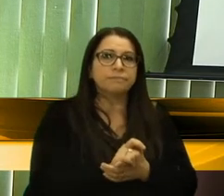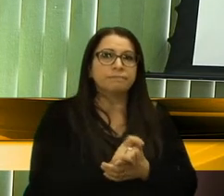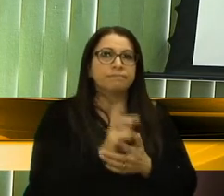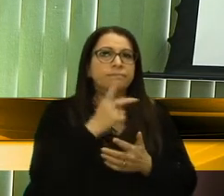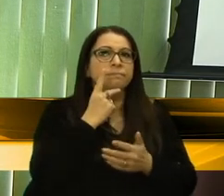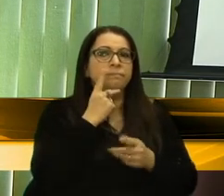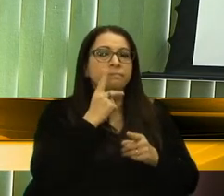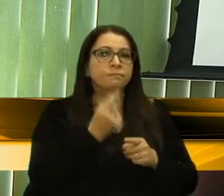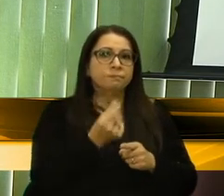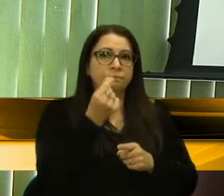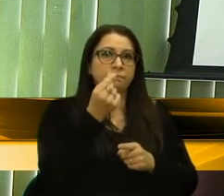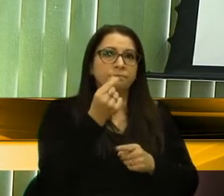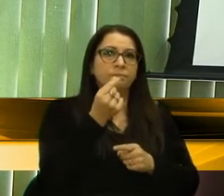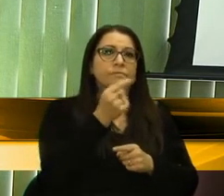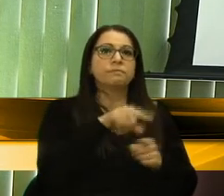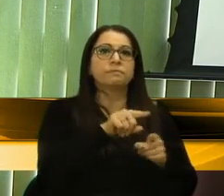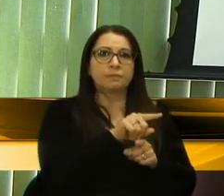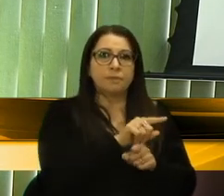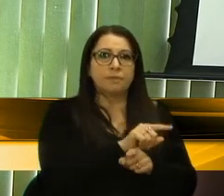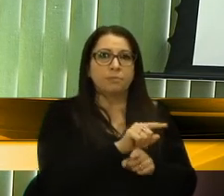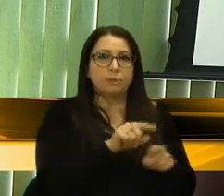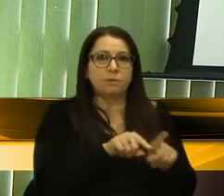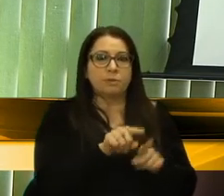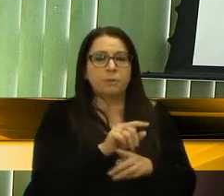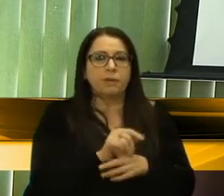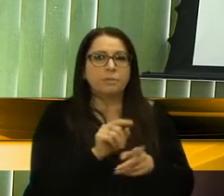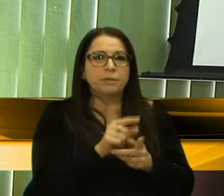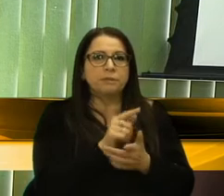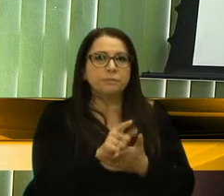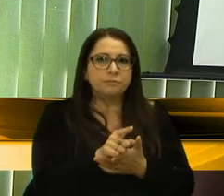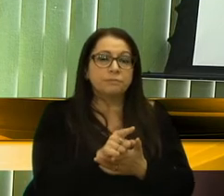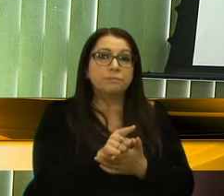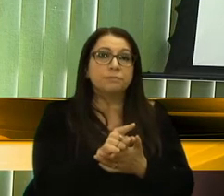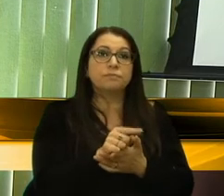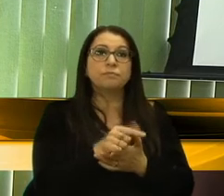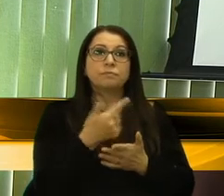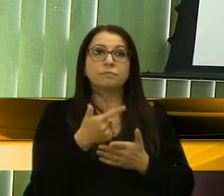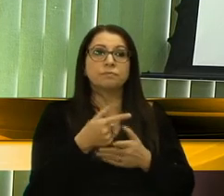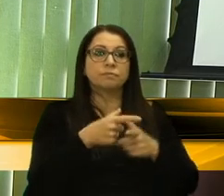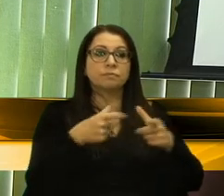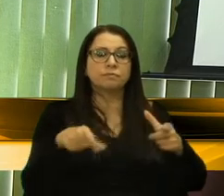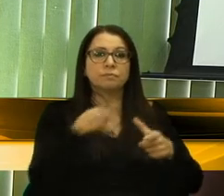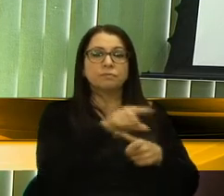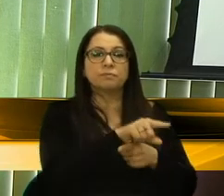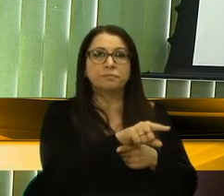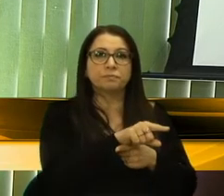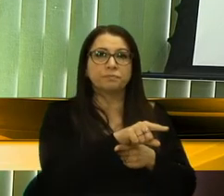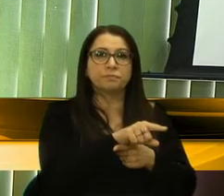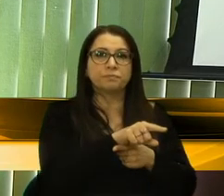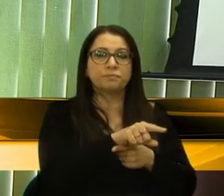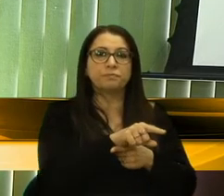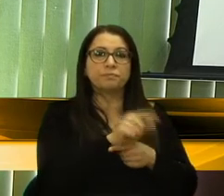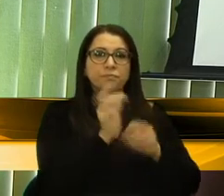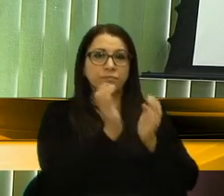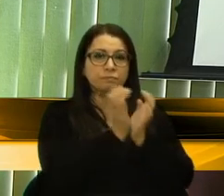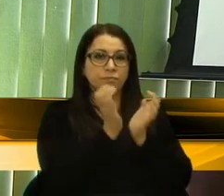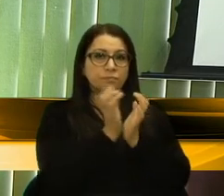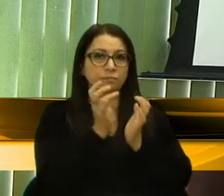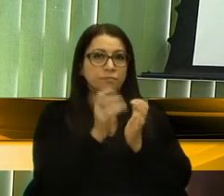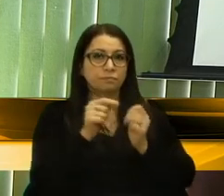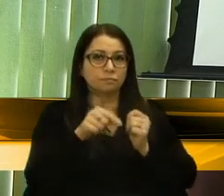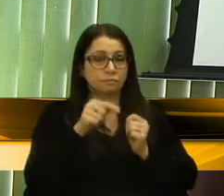designado valores muito grandes para a nossa saúde. E isso é uma grande consideração. E aos colegas aqui eu